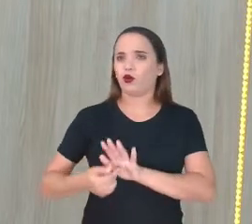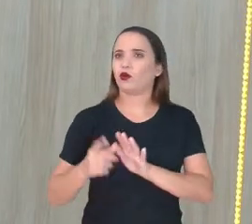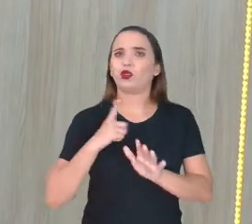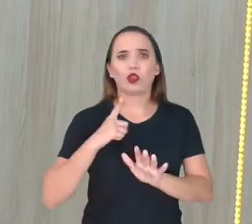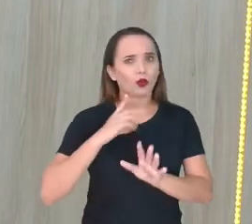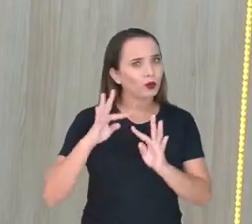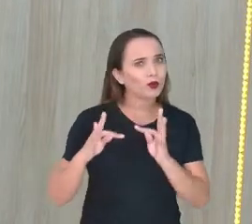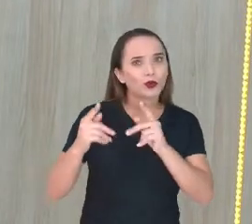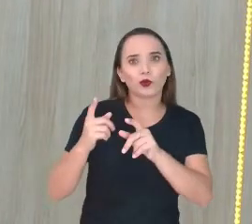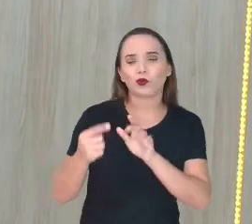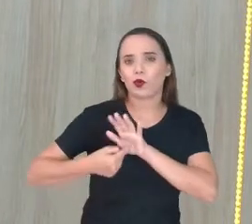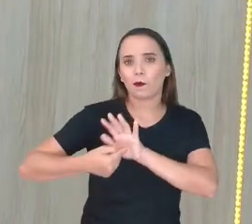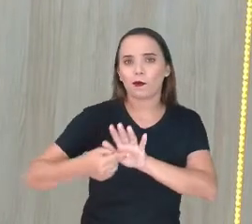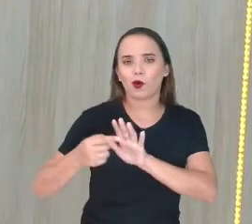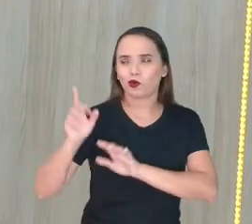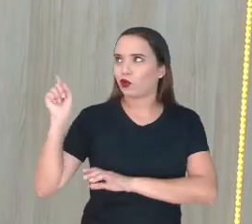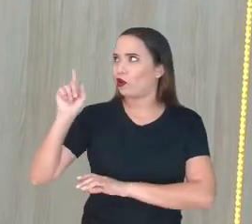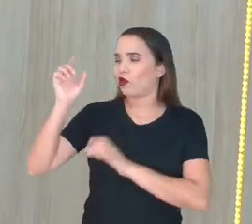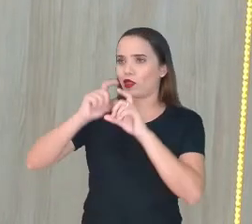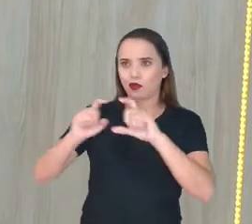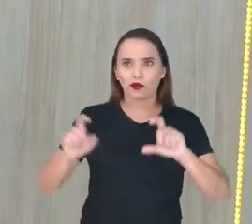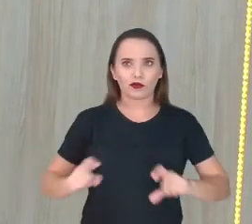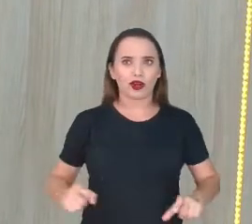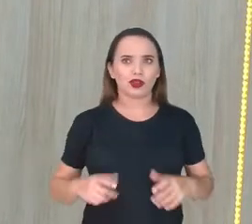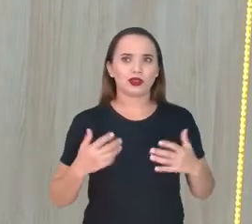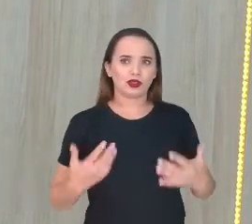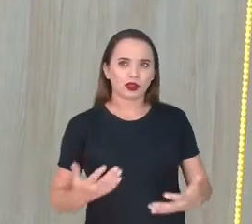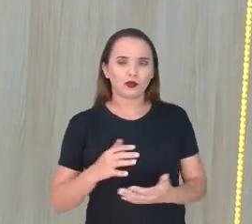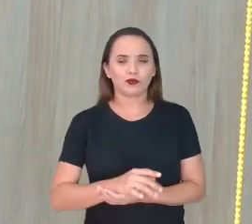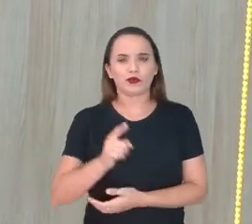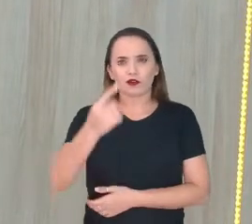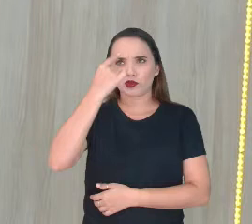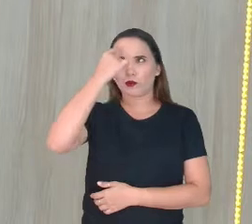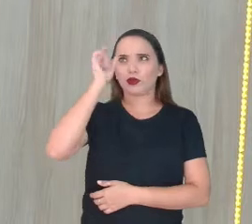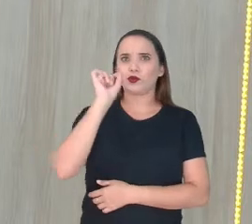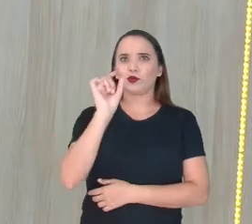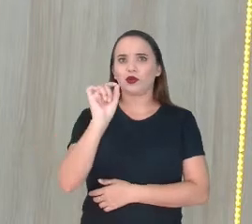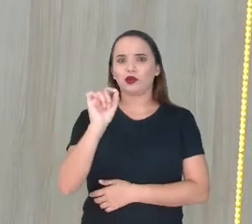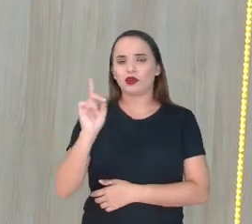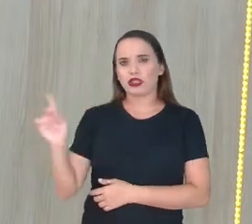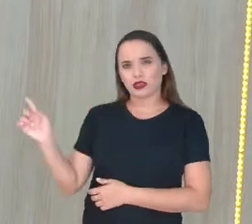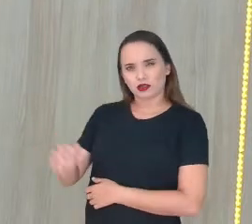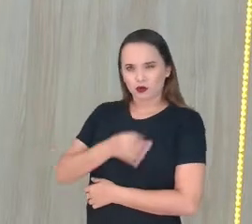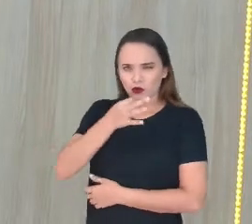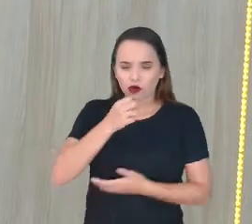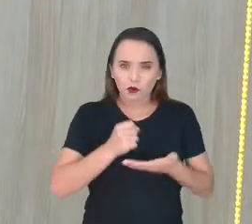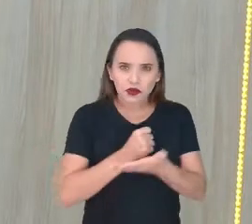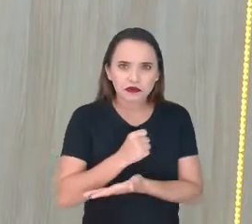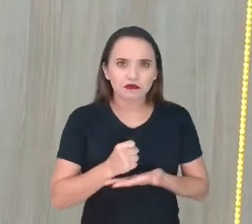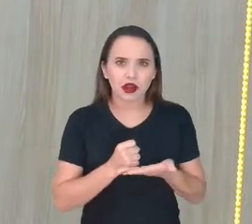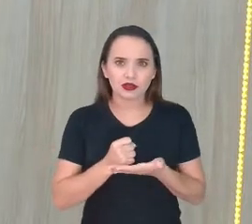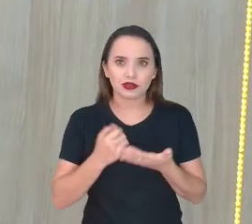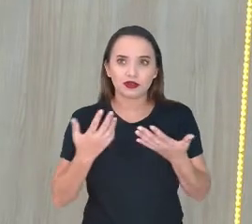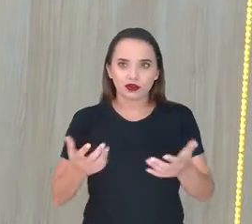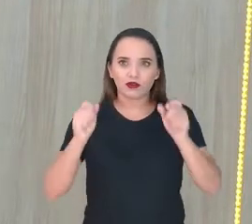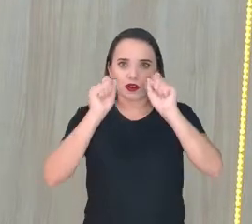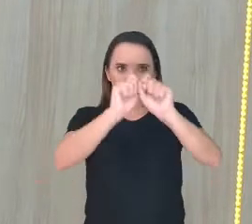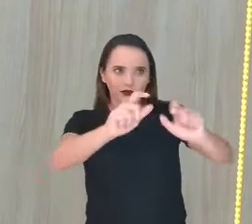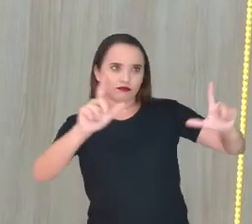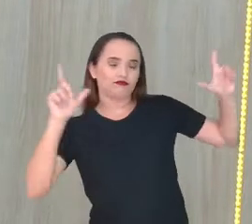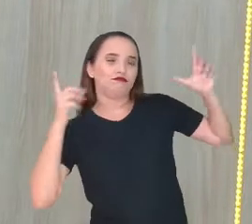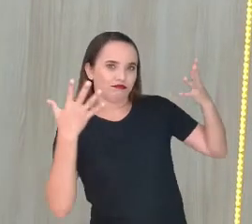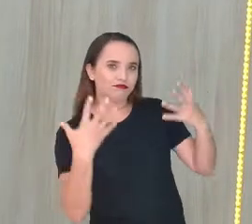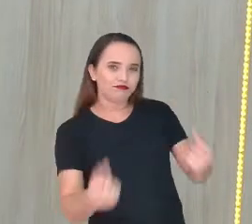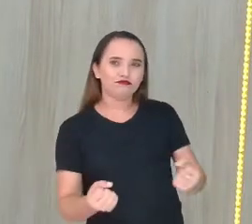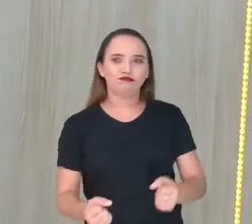aqui? Ó, e aí, o que você pensa? Esse é um argumento? Então, vamos jogar aqui na tela cheia para a gente conseguir ler, porque eu